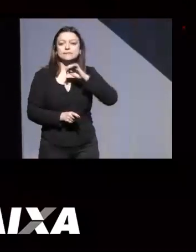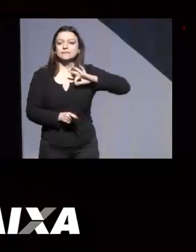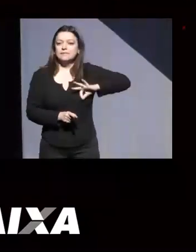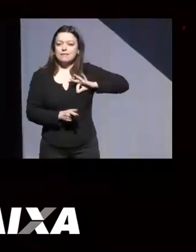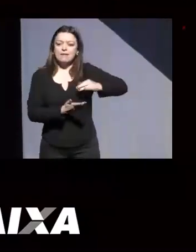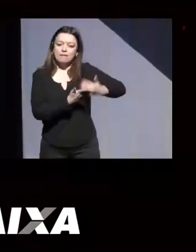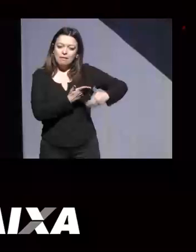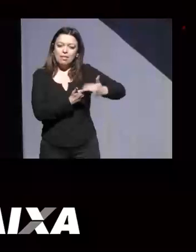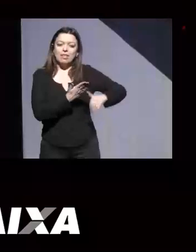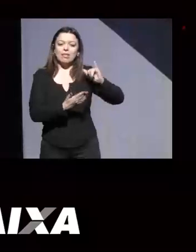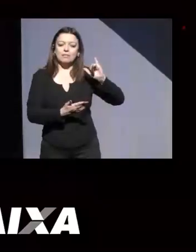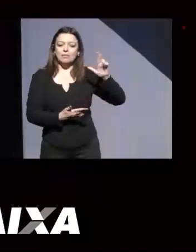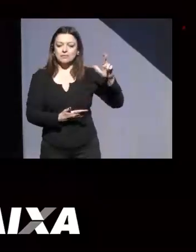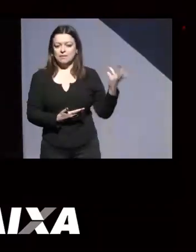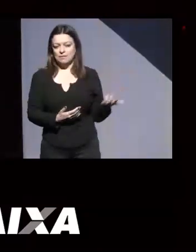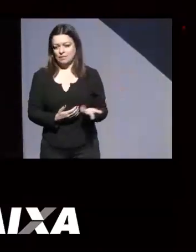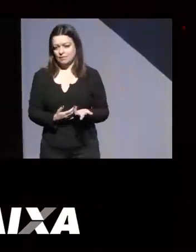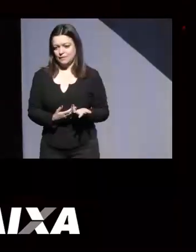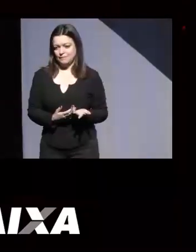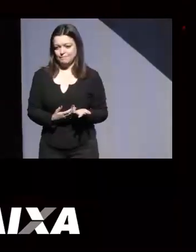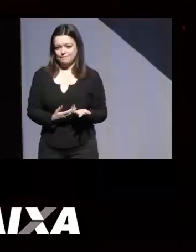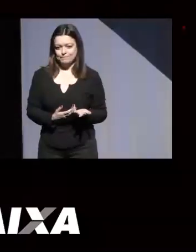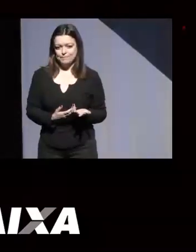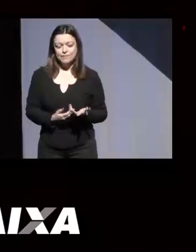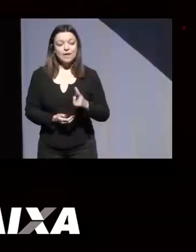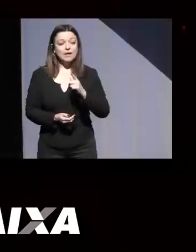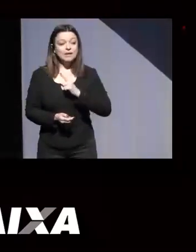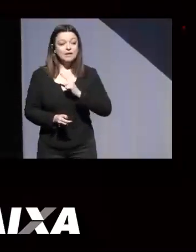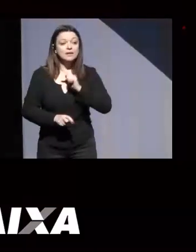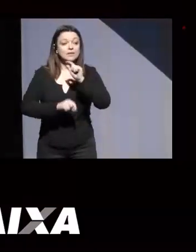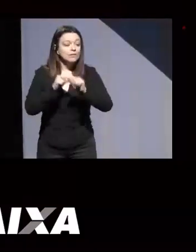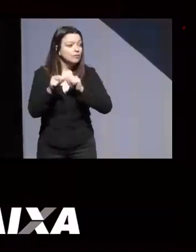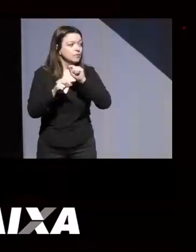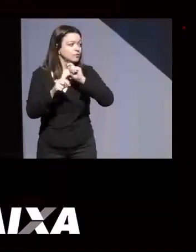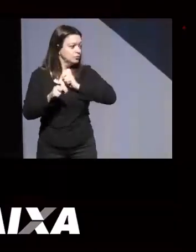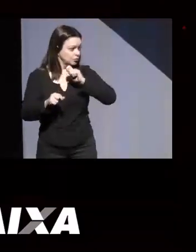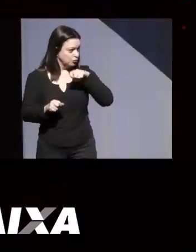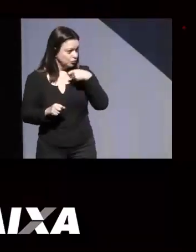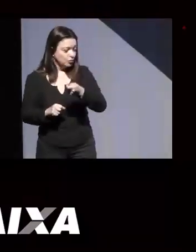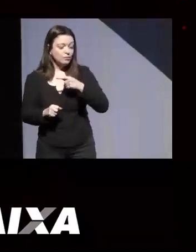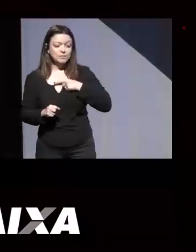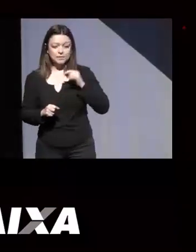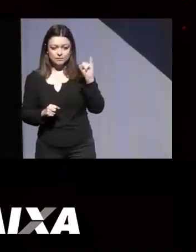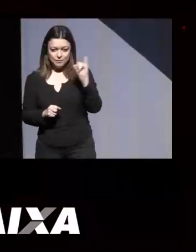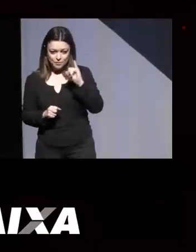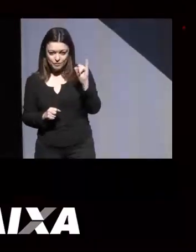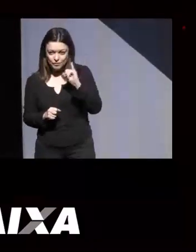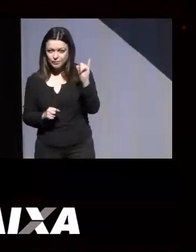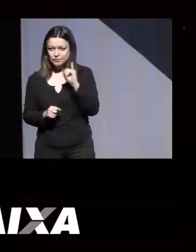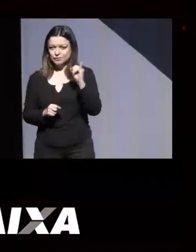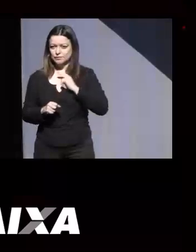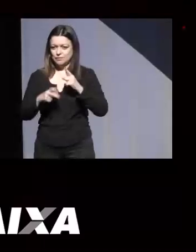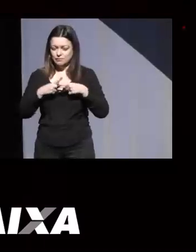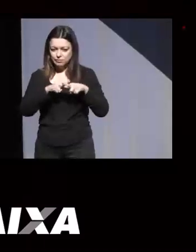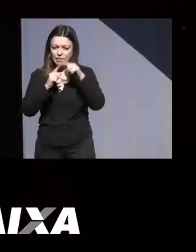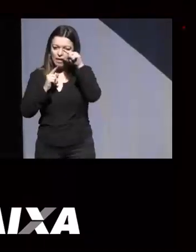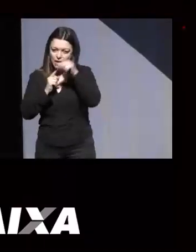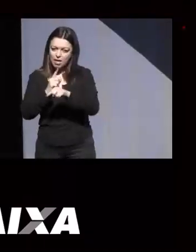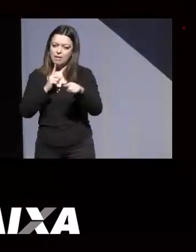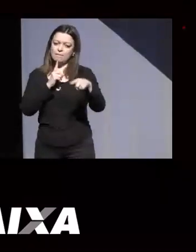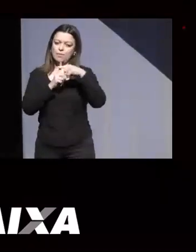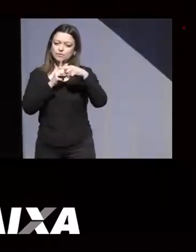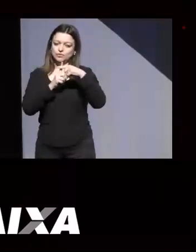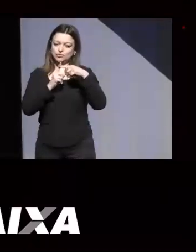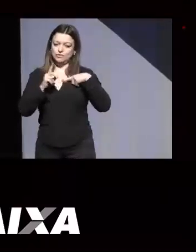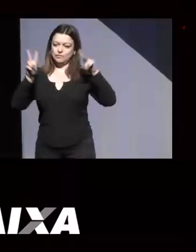a renda. Aí, entrando aqui na reforma tributária, isso é positivo da reforma, tá? Porque